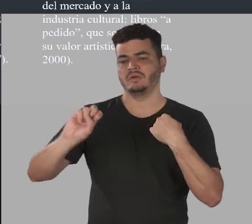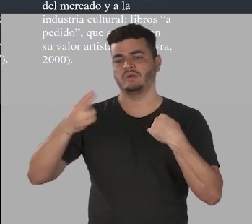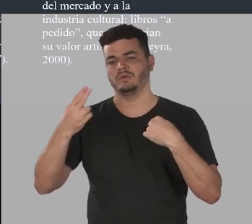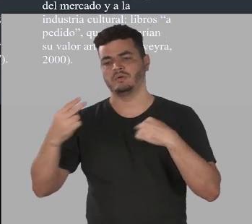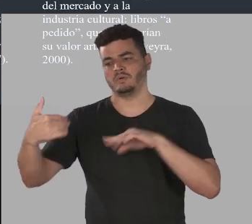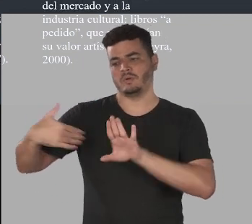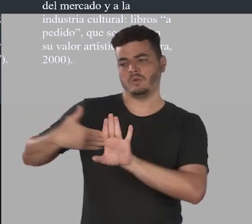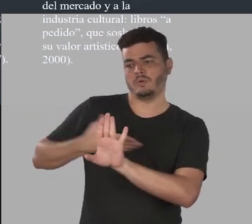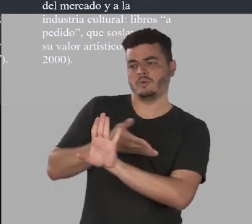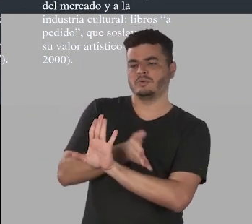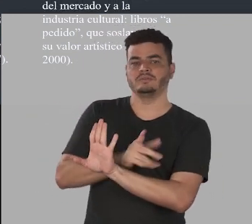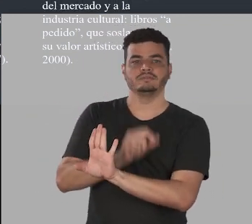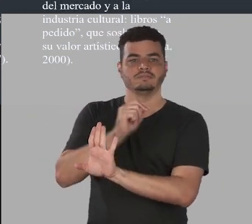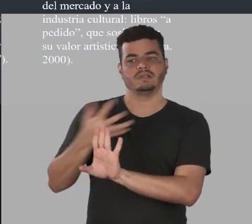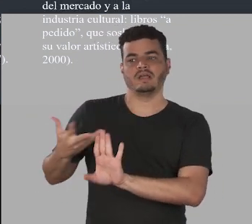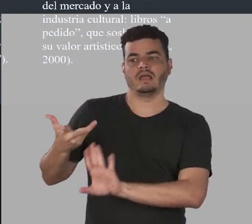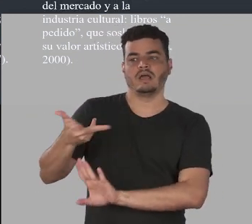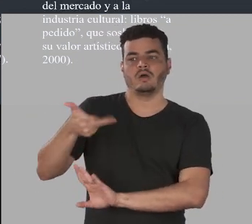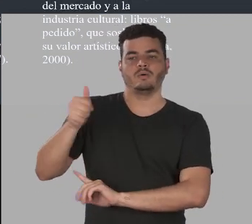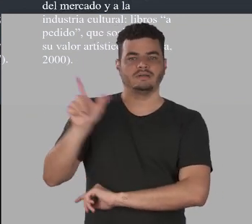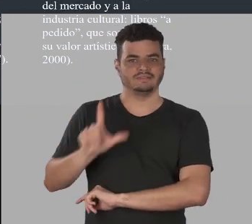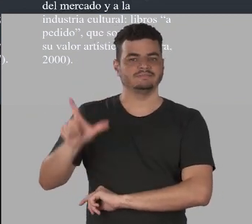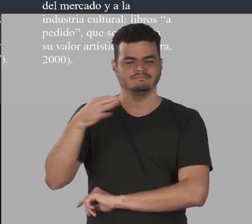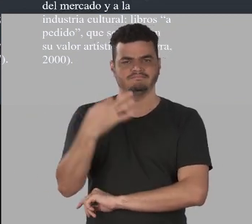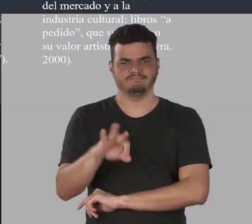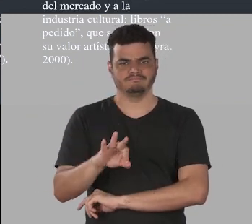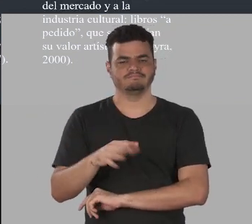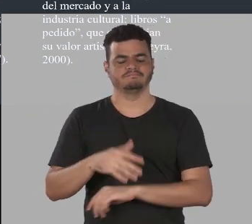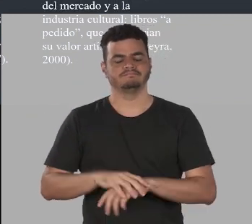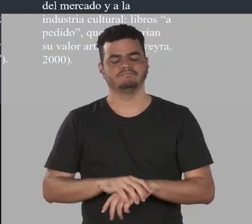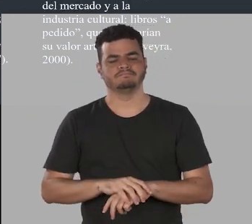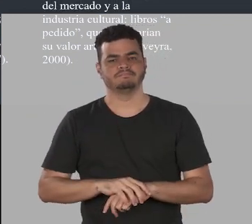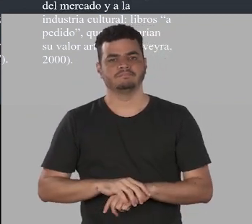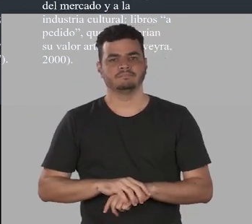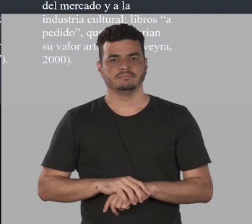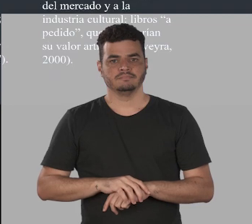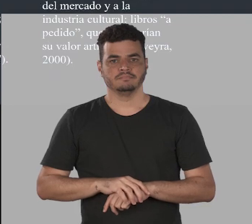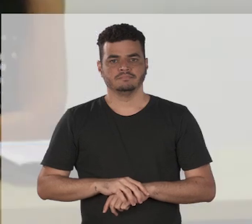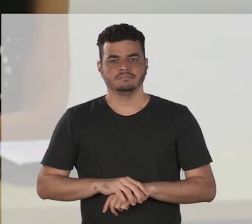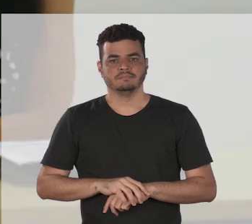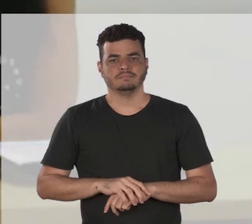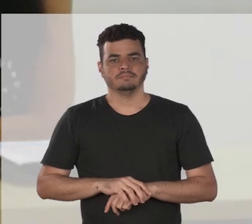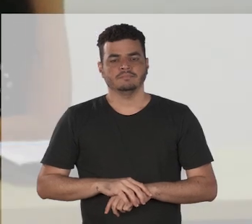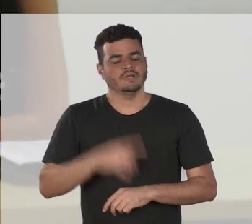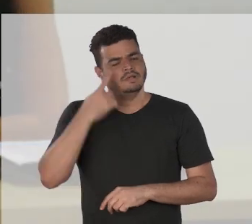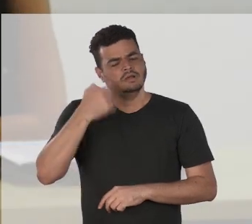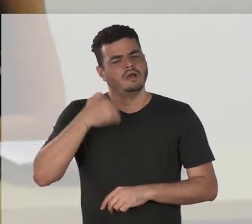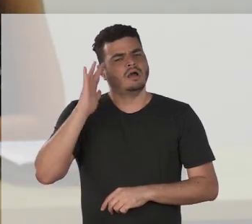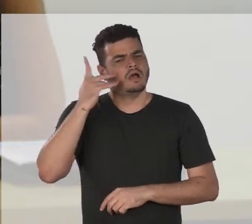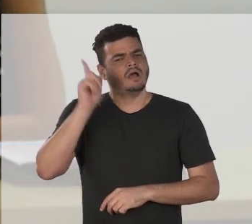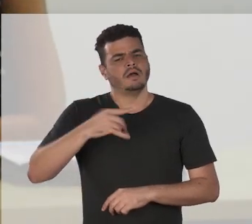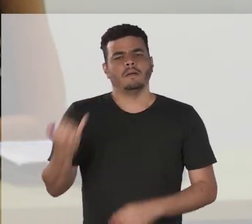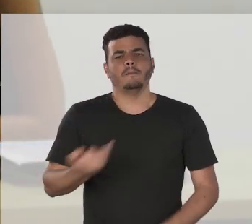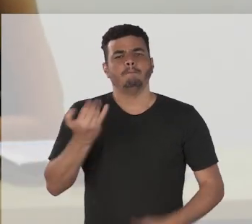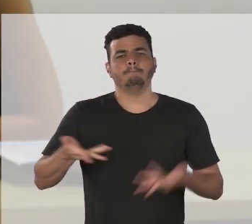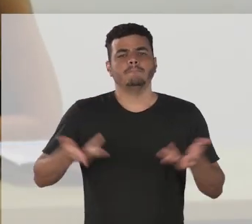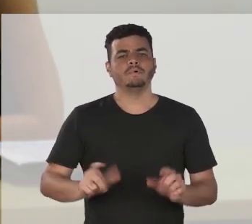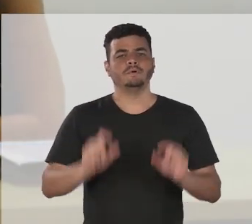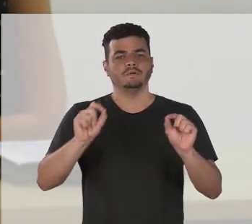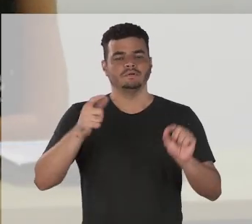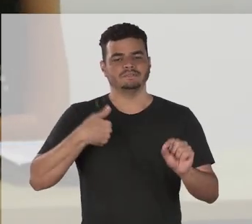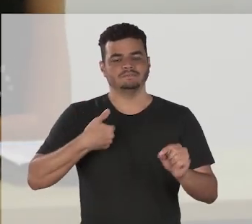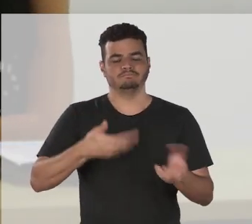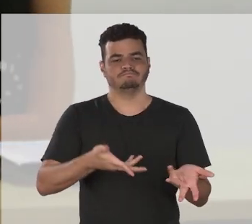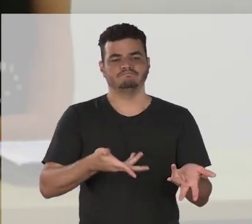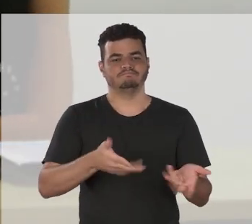contraria ou contorna a qualidade literária das obras. E aqui me parece importante trazer